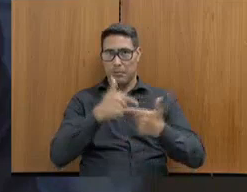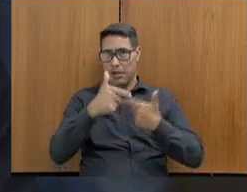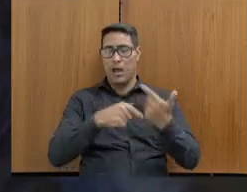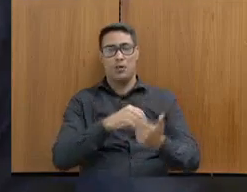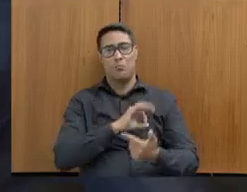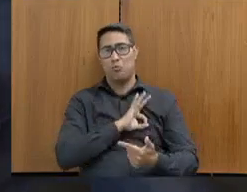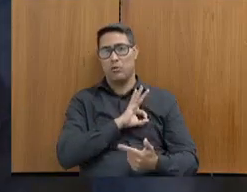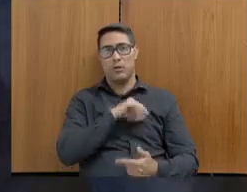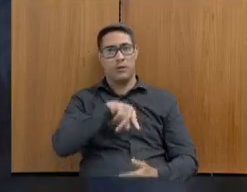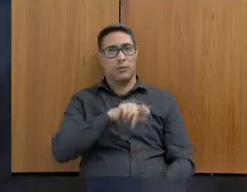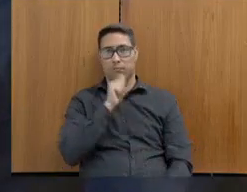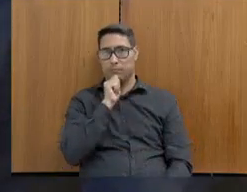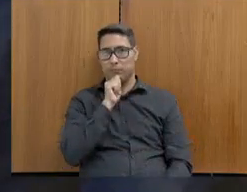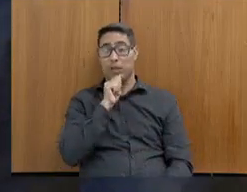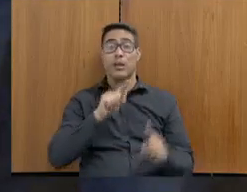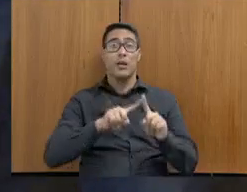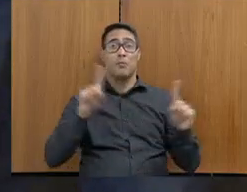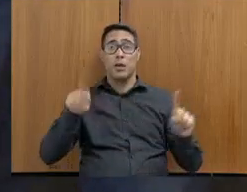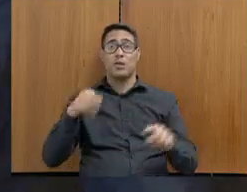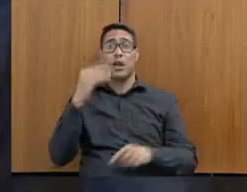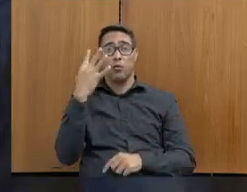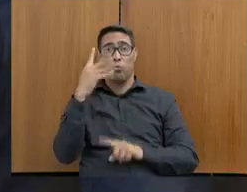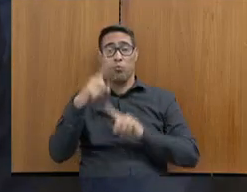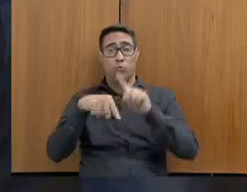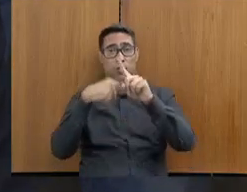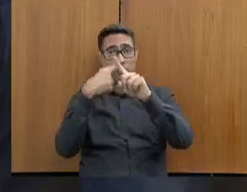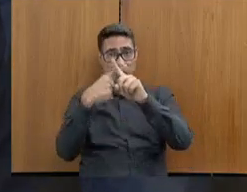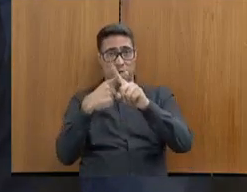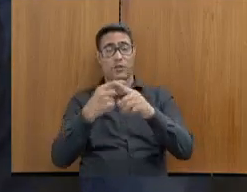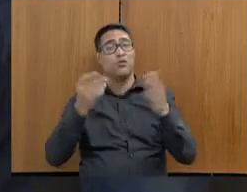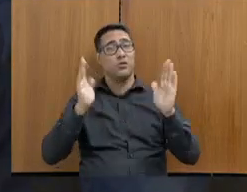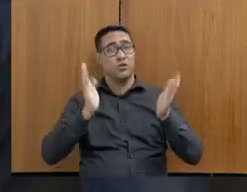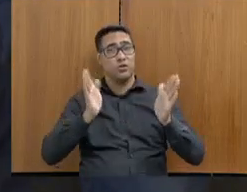de ocupar por quatro vezes consecutivos